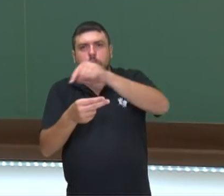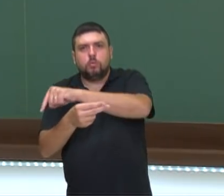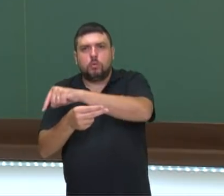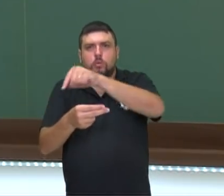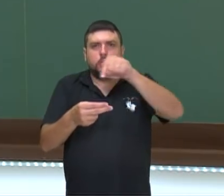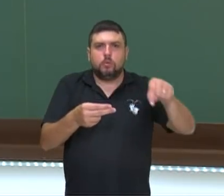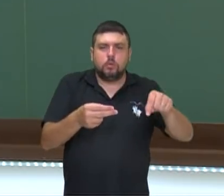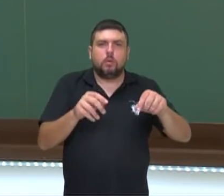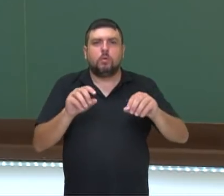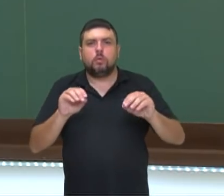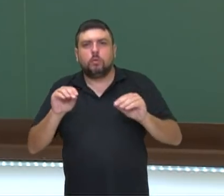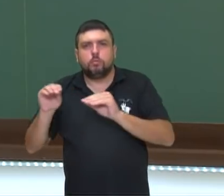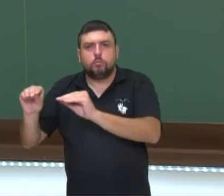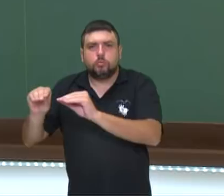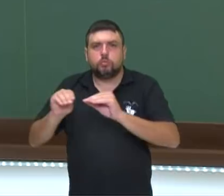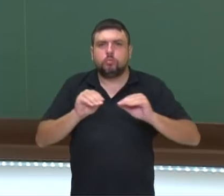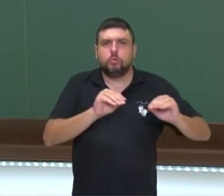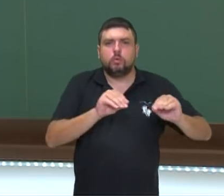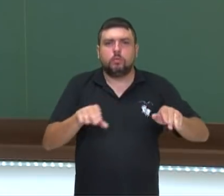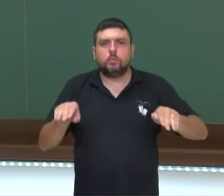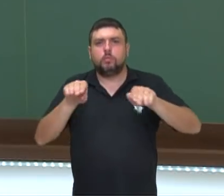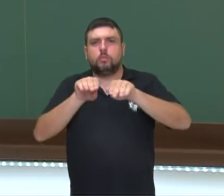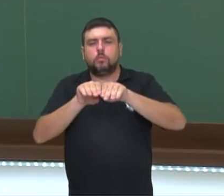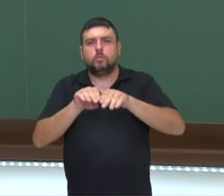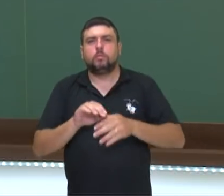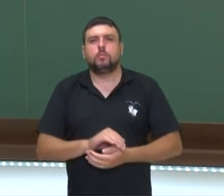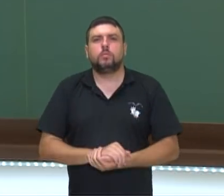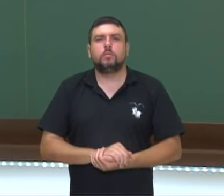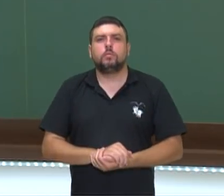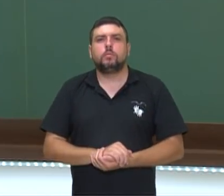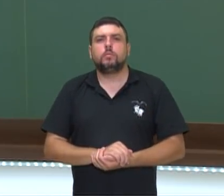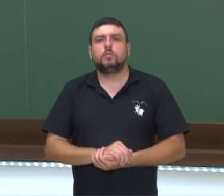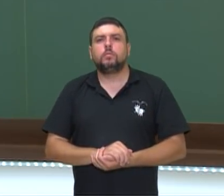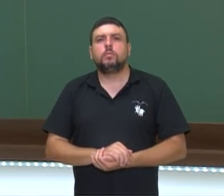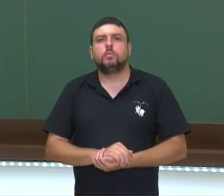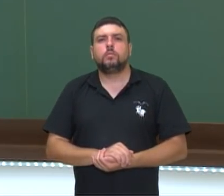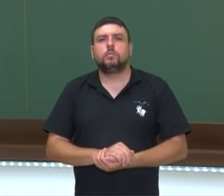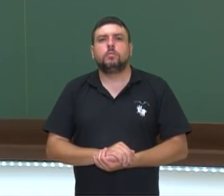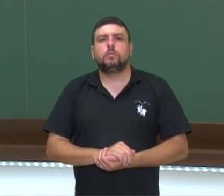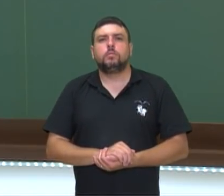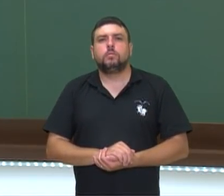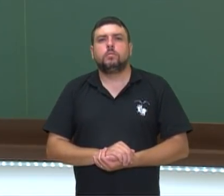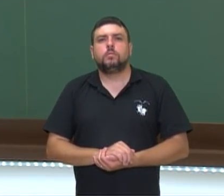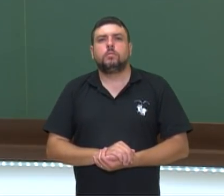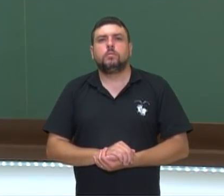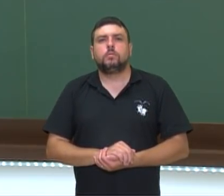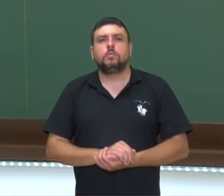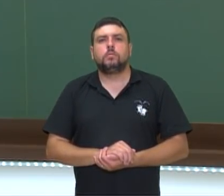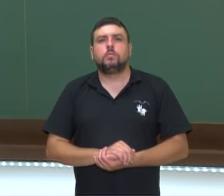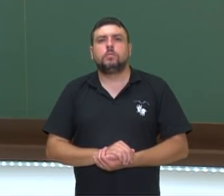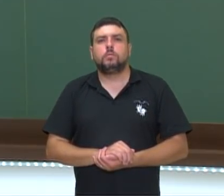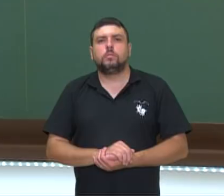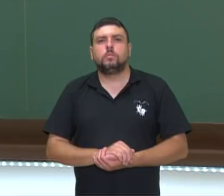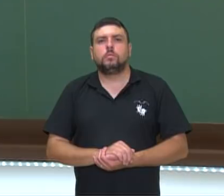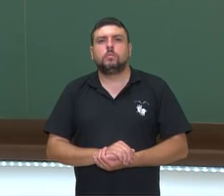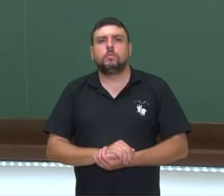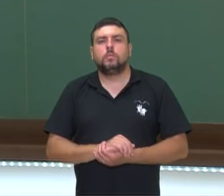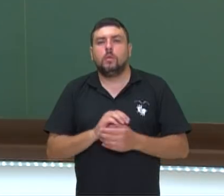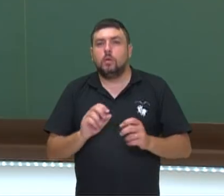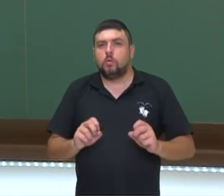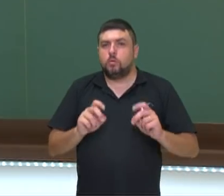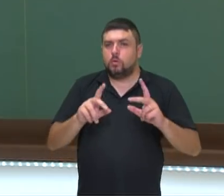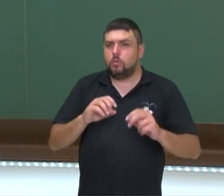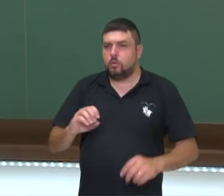somado os dois lados para manter o equilíbrio da equação. Então, revisando, fizemos a igualdade, o 0,80 passou com o